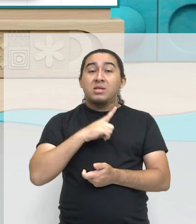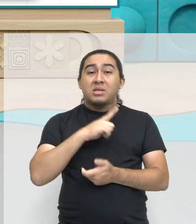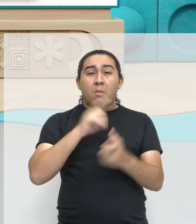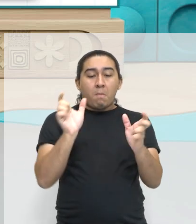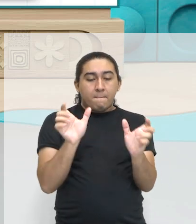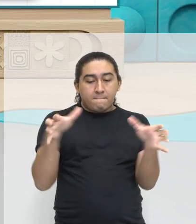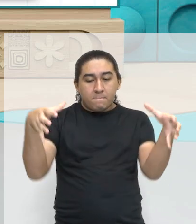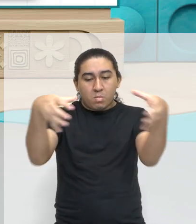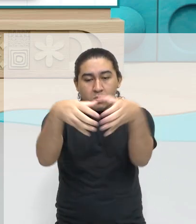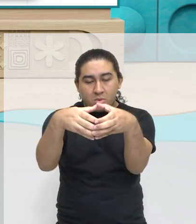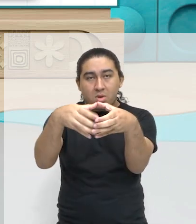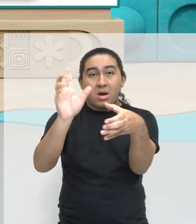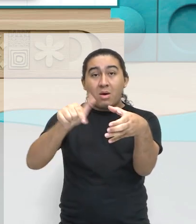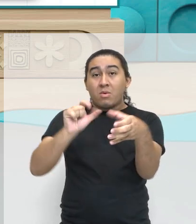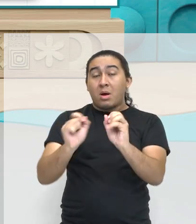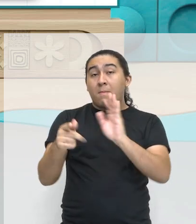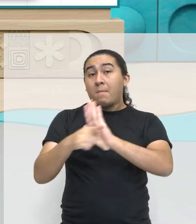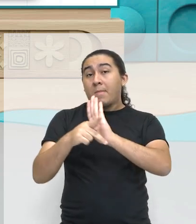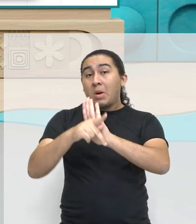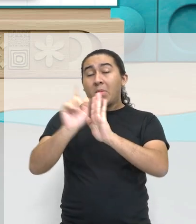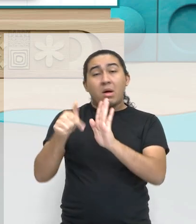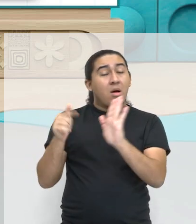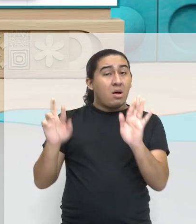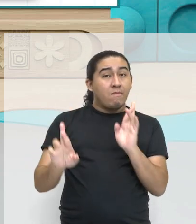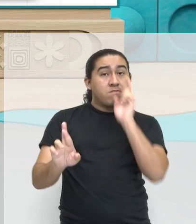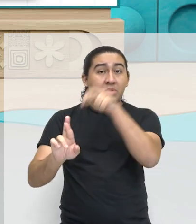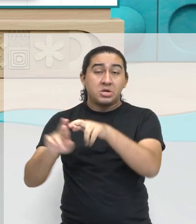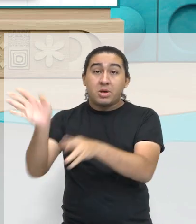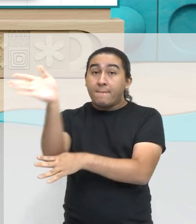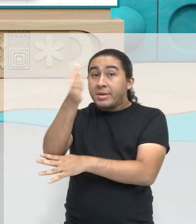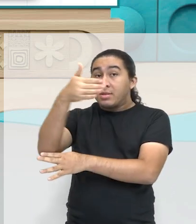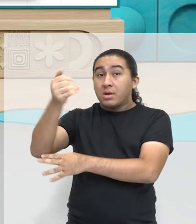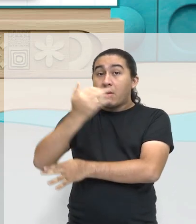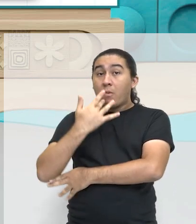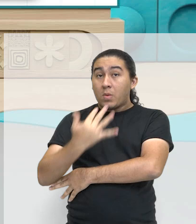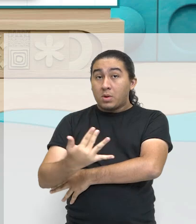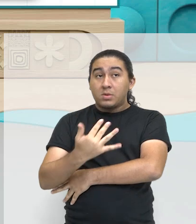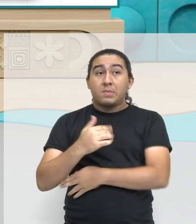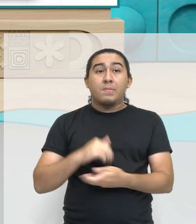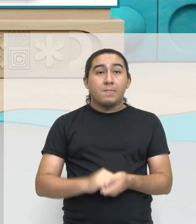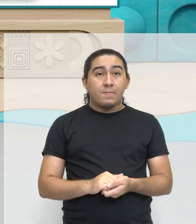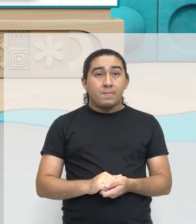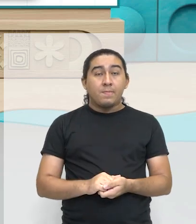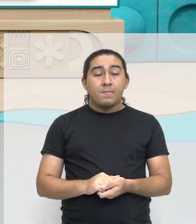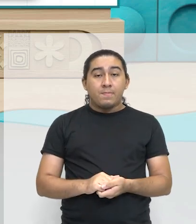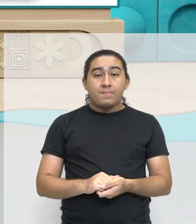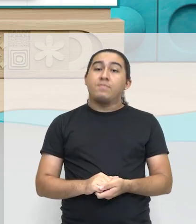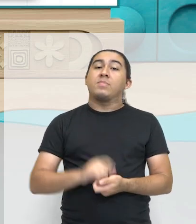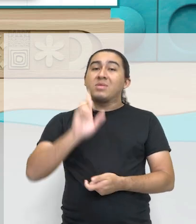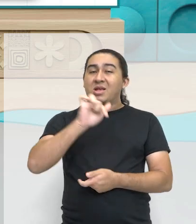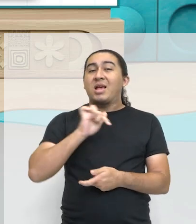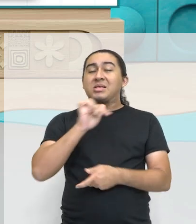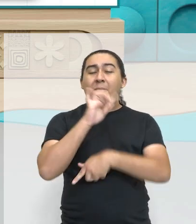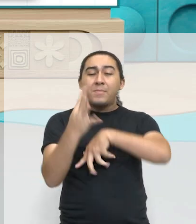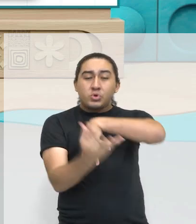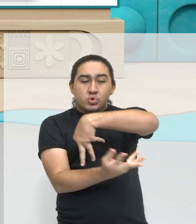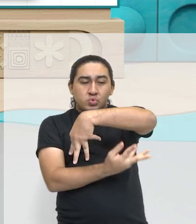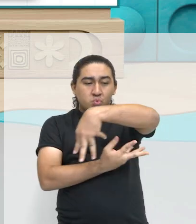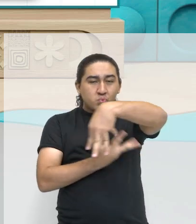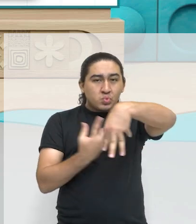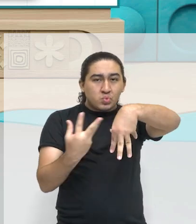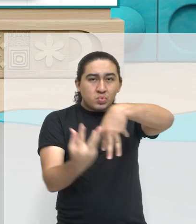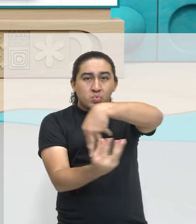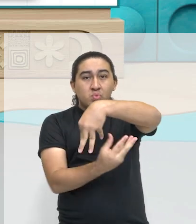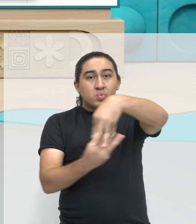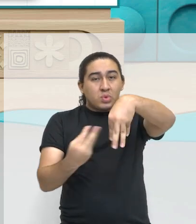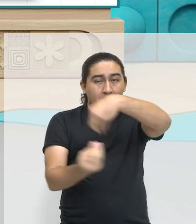tem os azulejos, né? Que são em quadradinhos e ela forma justamente alusão à bandeira do